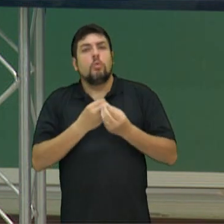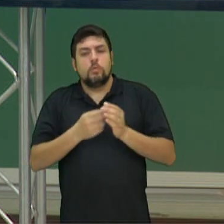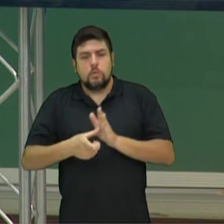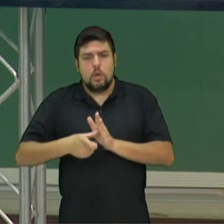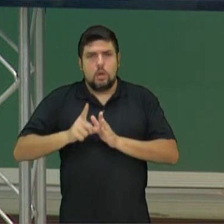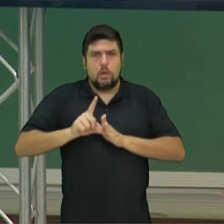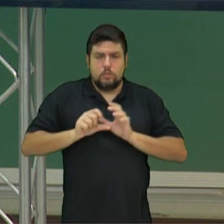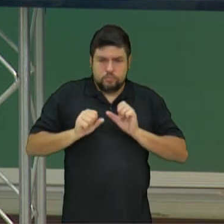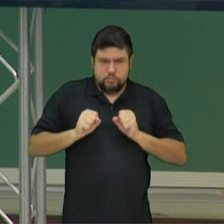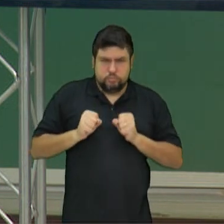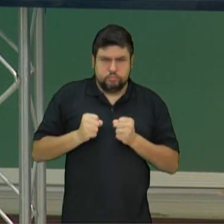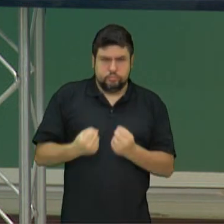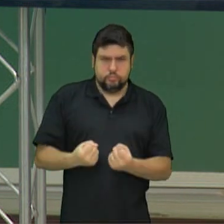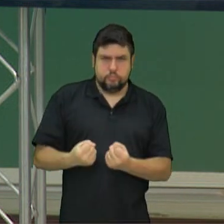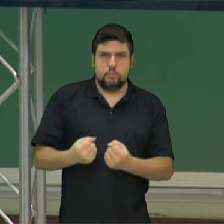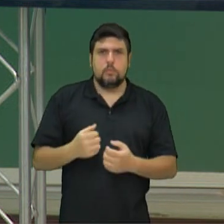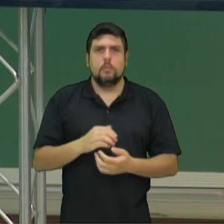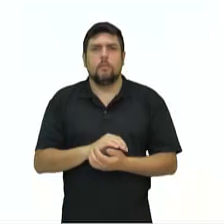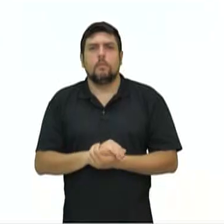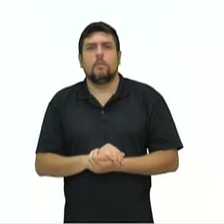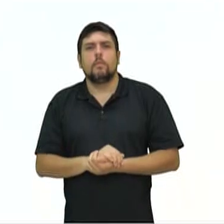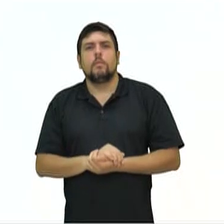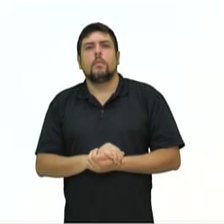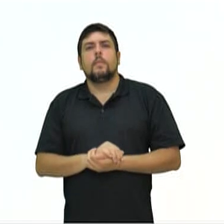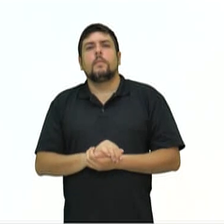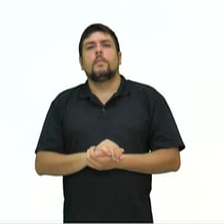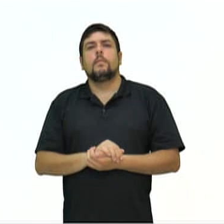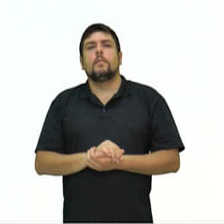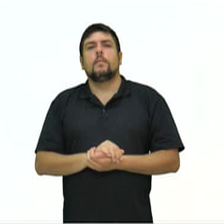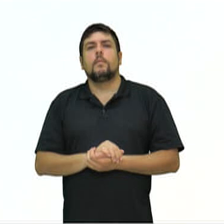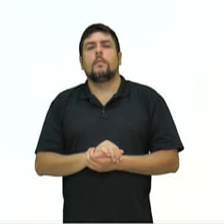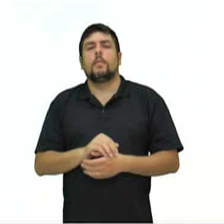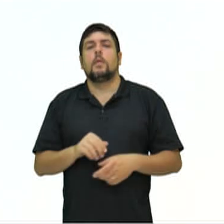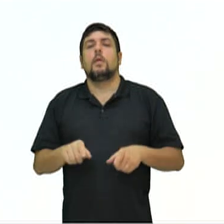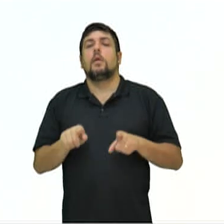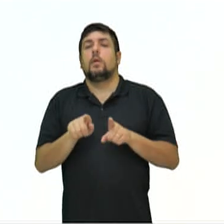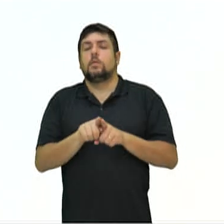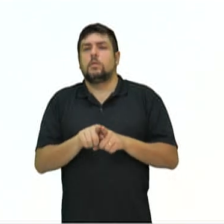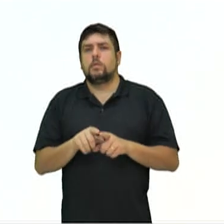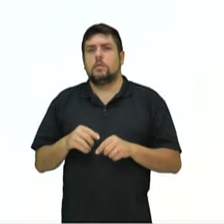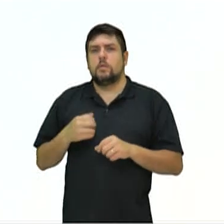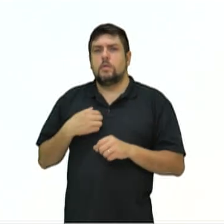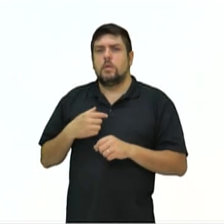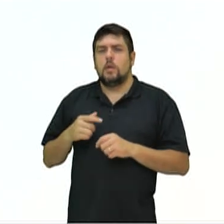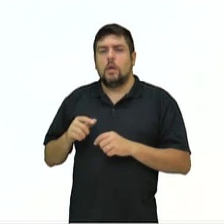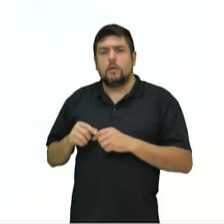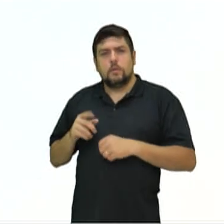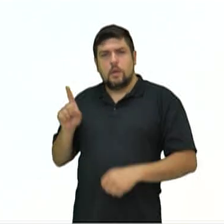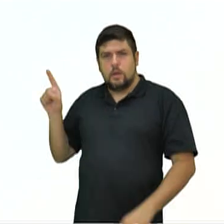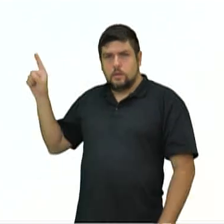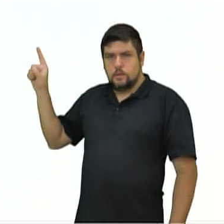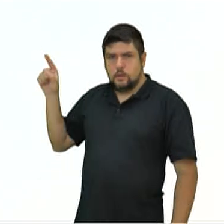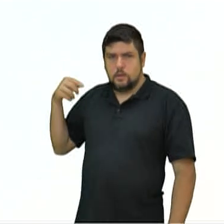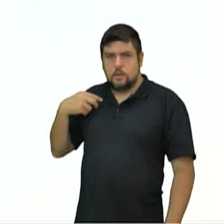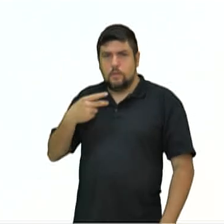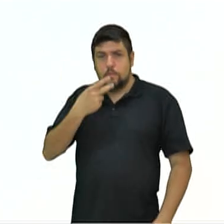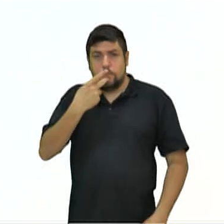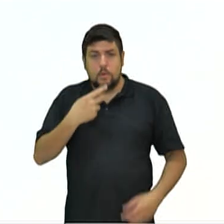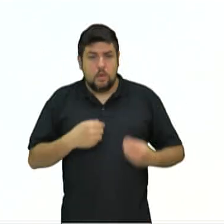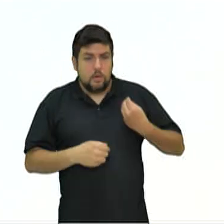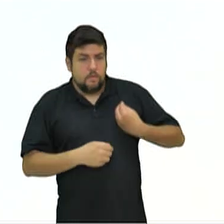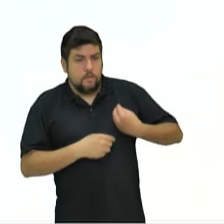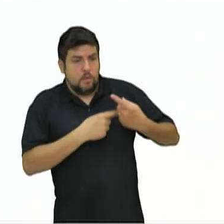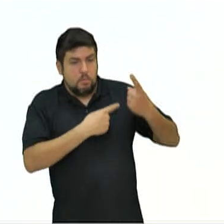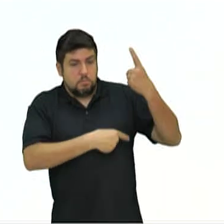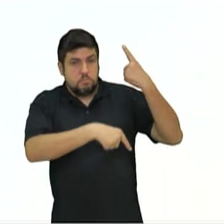hard, ok? And number two, se ele fala com 100% de certeza que para você ter sucesso na sua vida, você